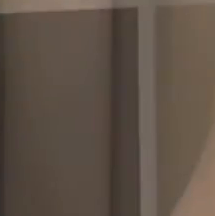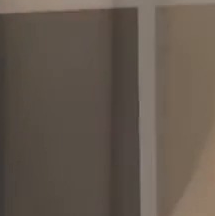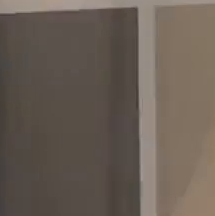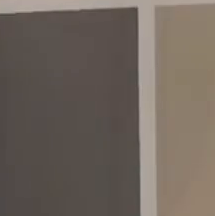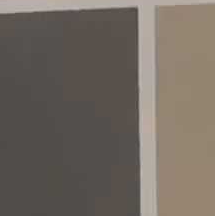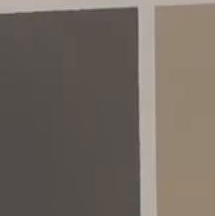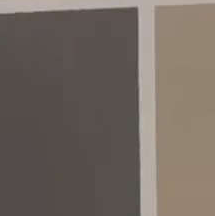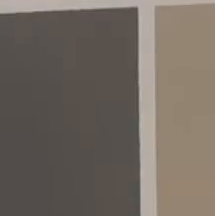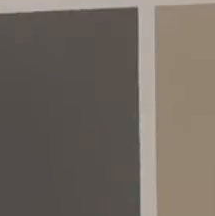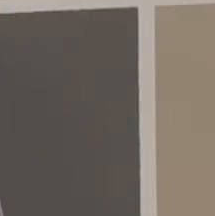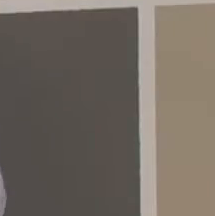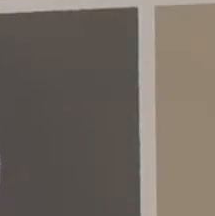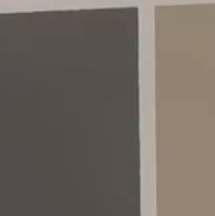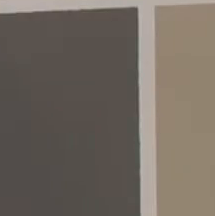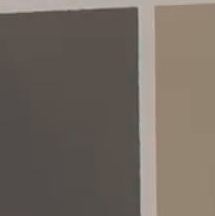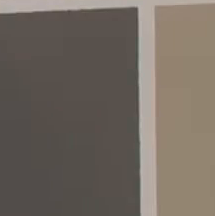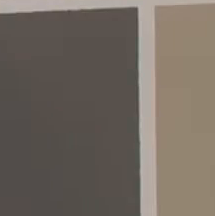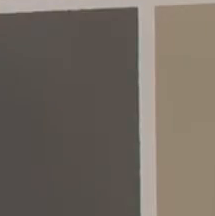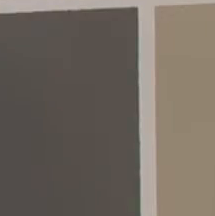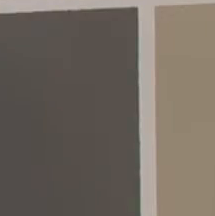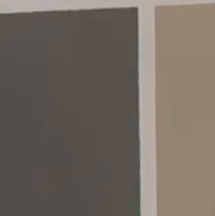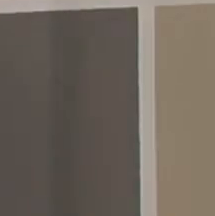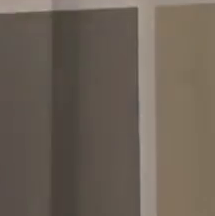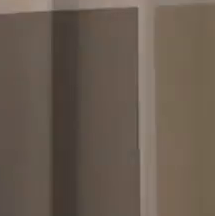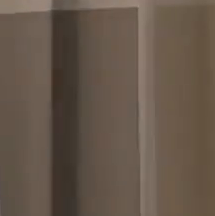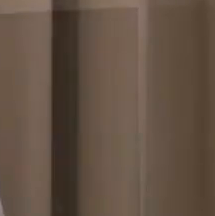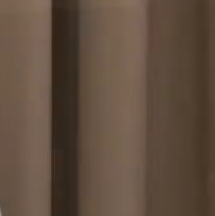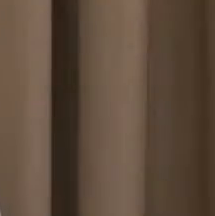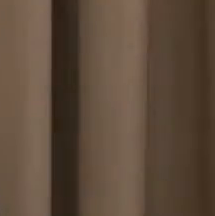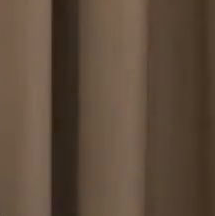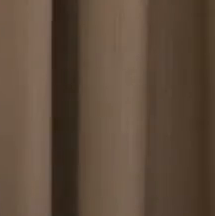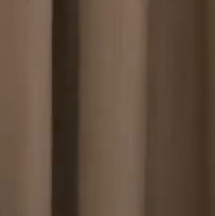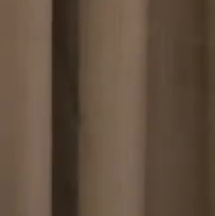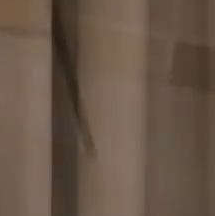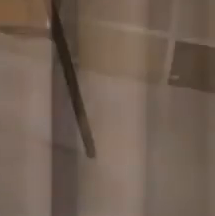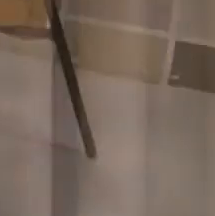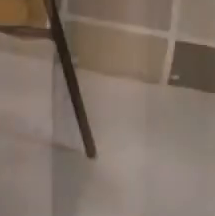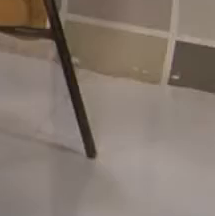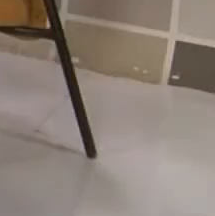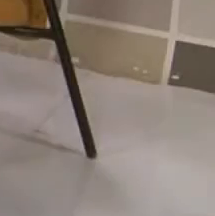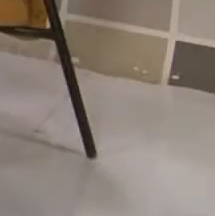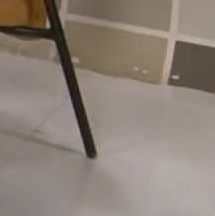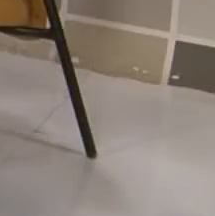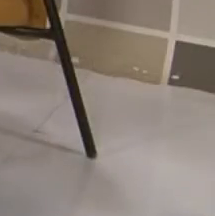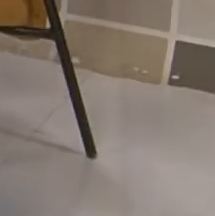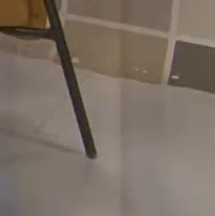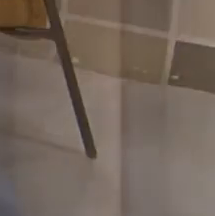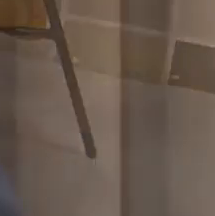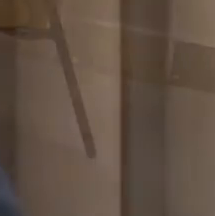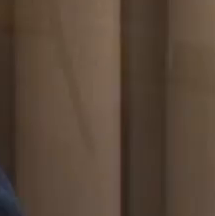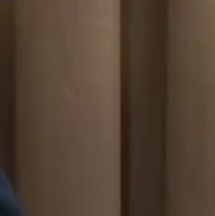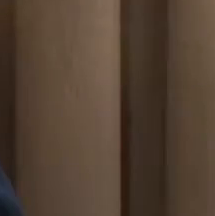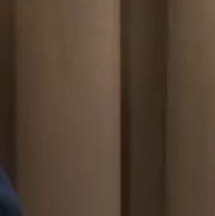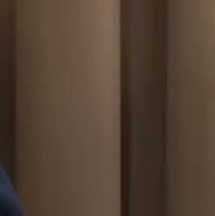capital, também outras autoridades políticas do estado, especialistas, representantes de